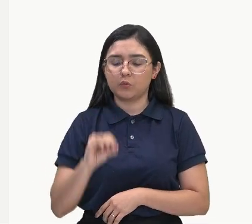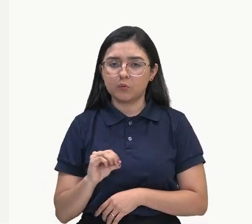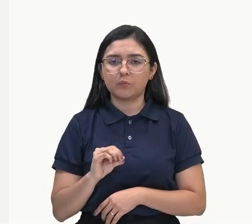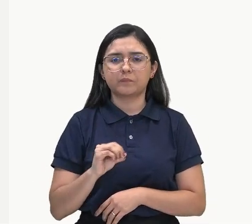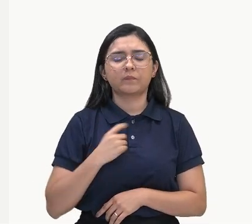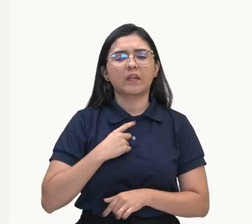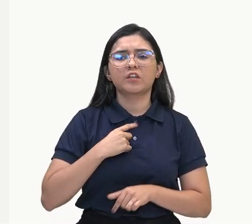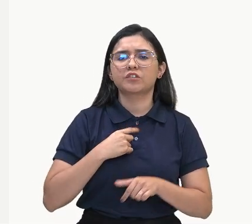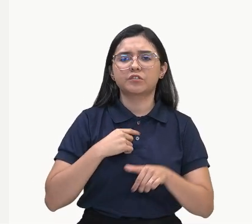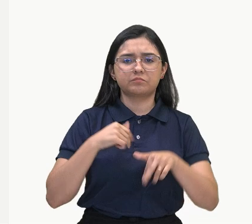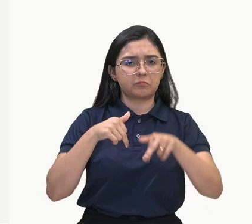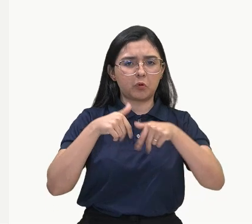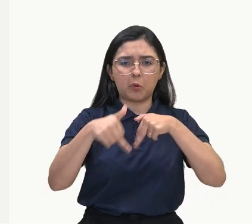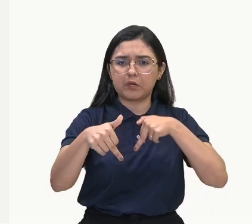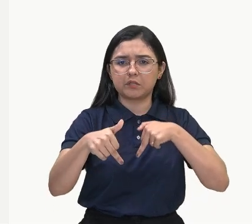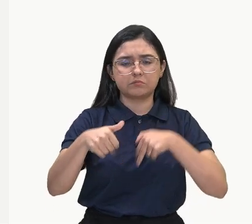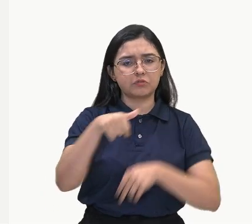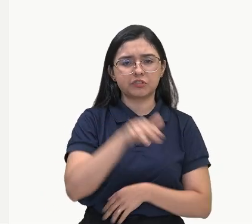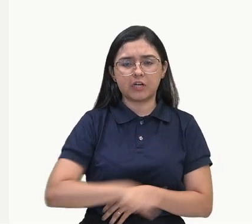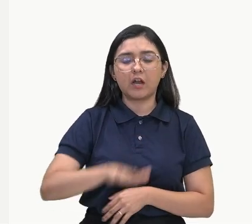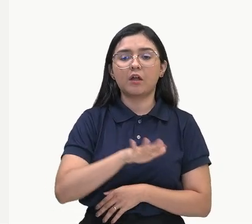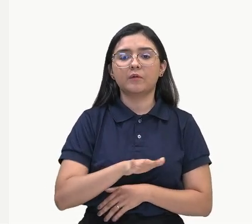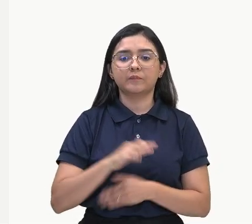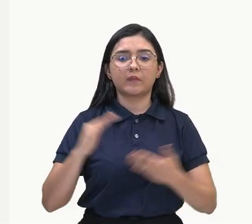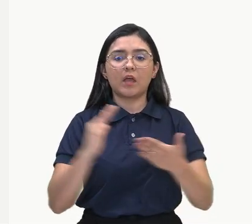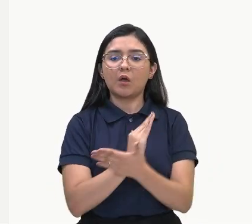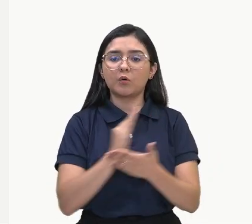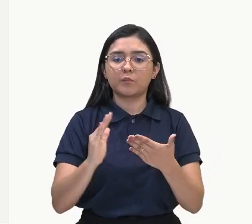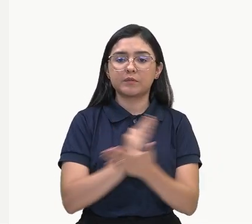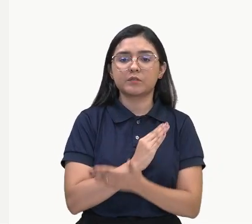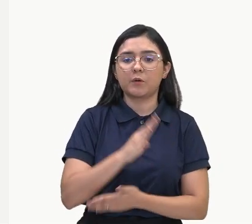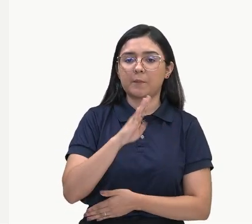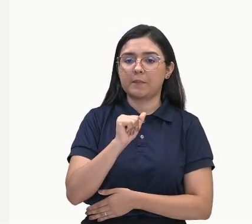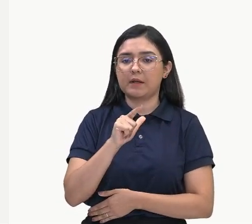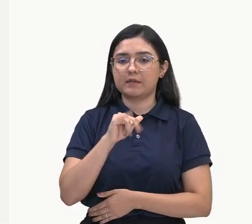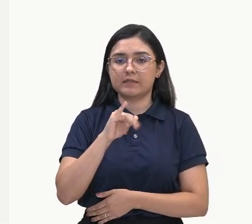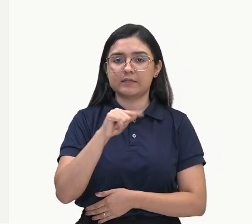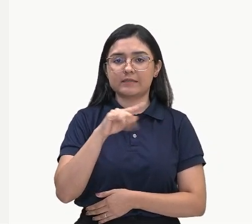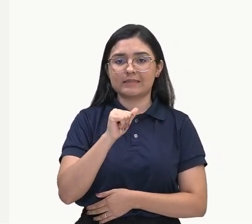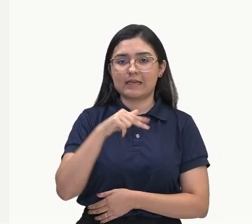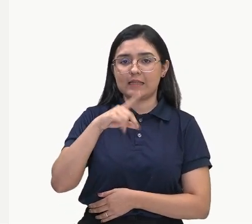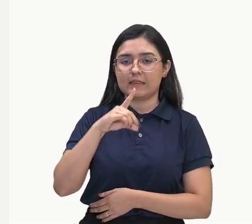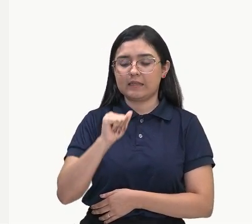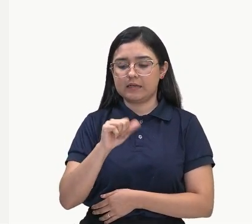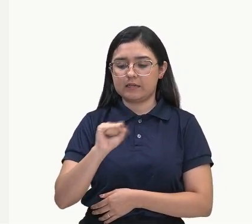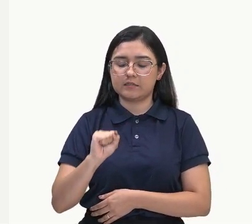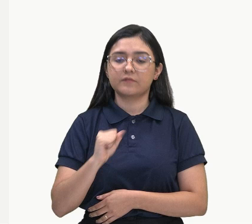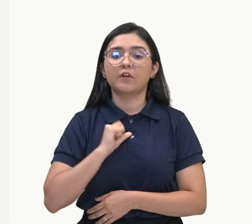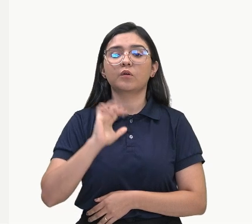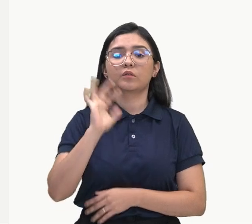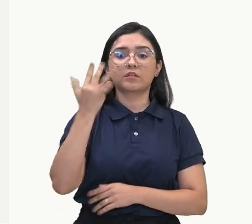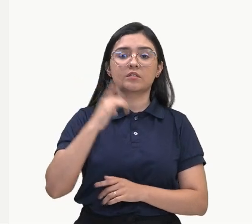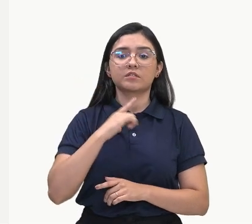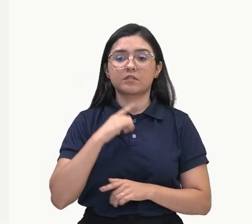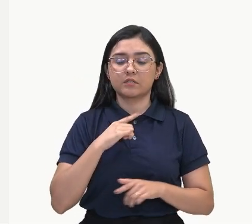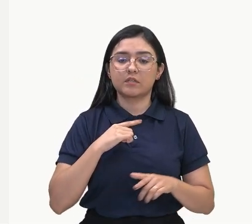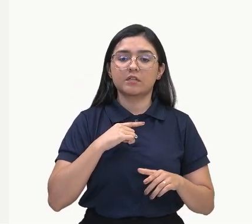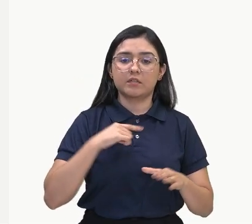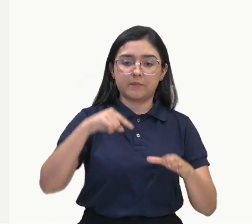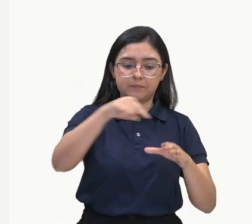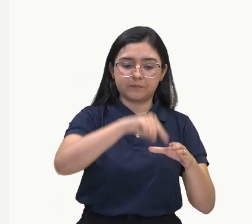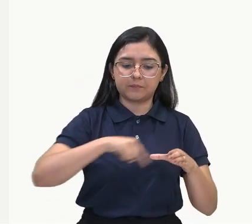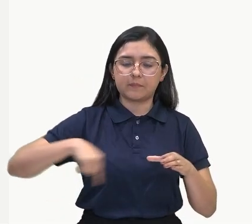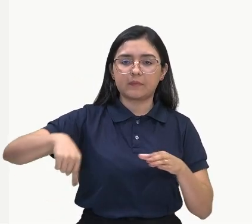modo geral. Algumas delas vão ser balizadas, que quando eu digo balizadas, significa que elas vão acontecer dentro da